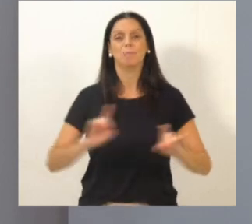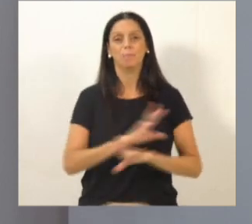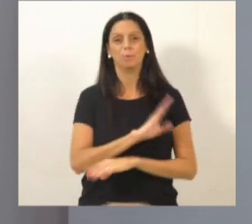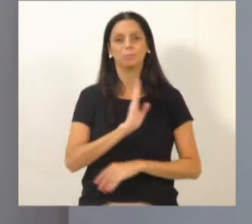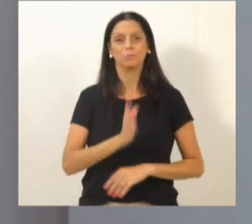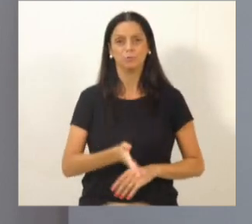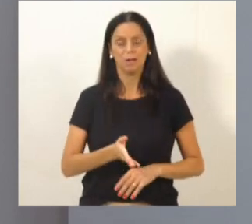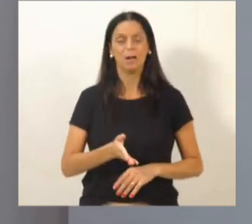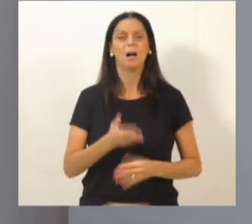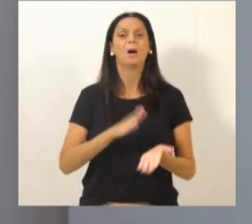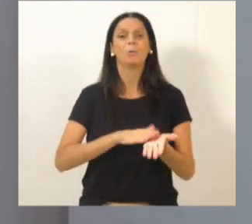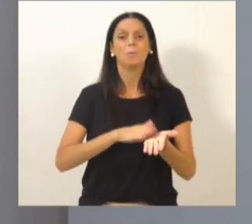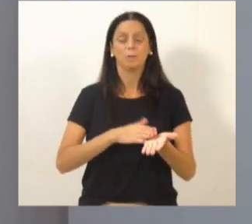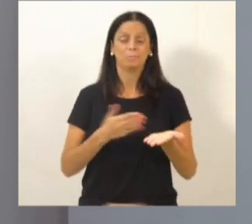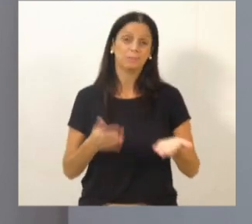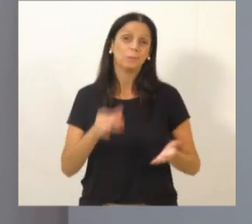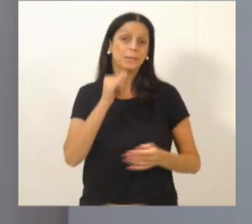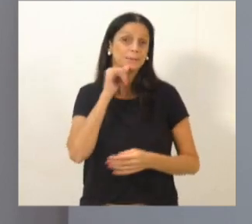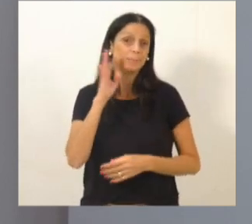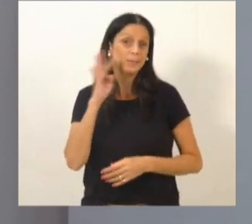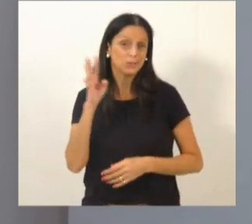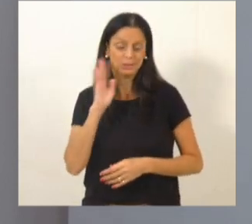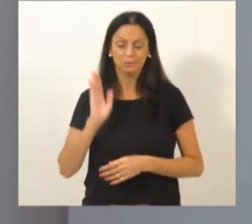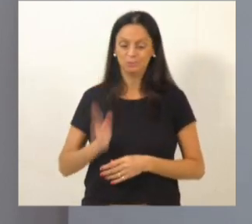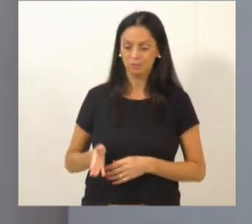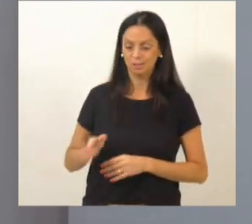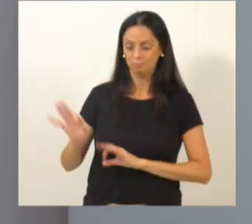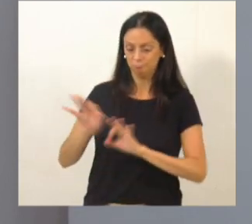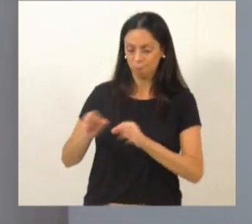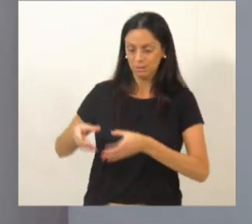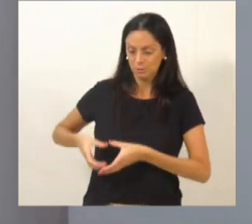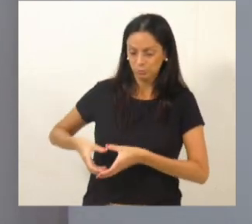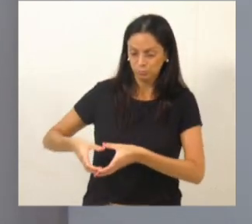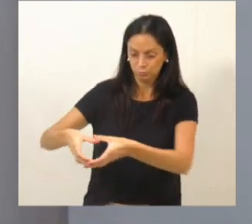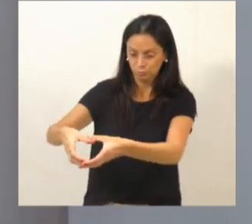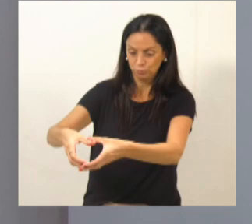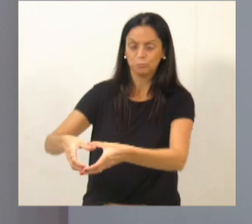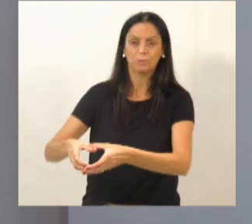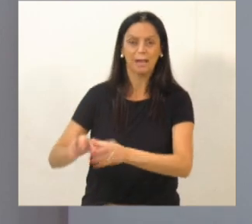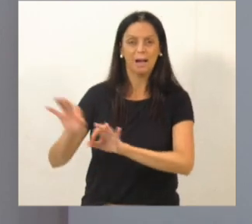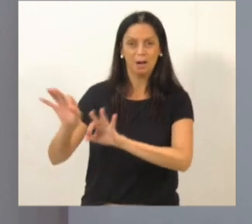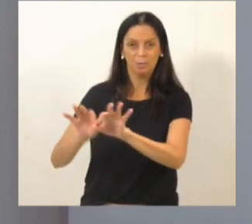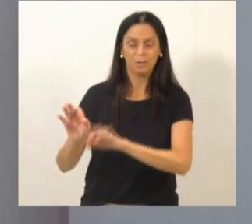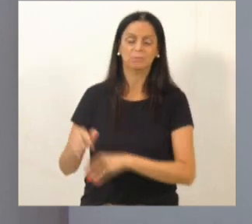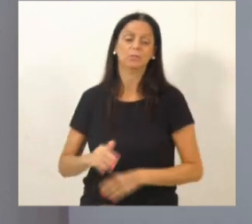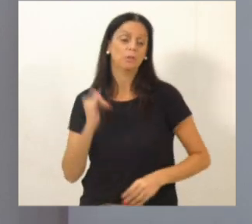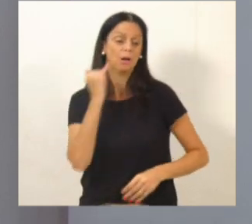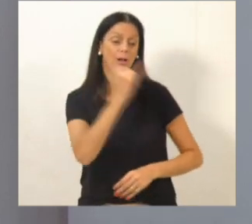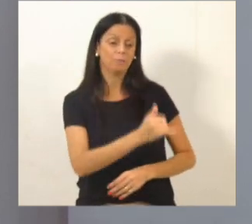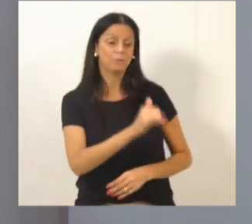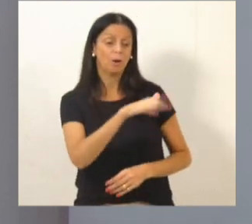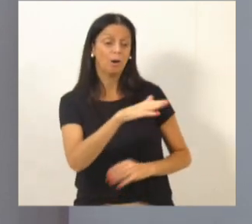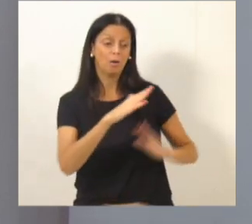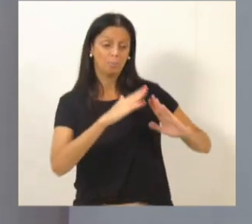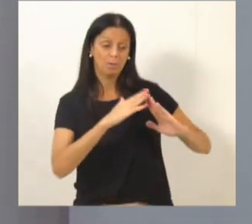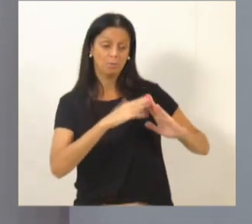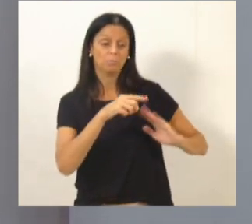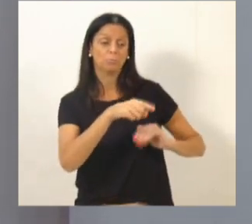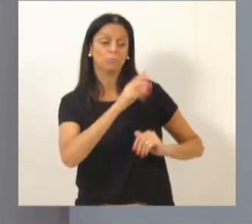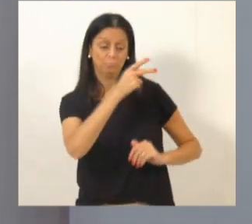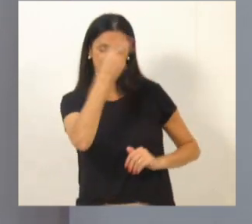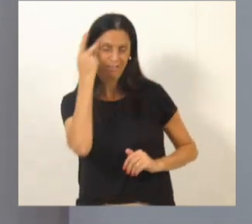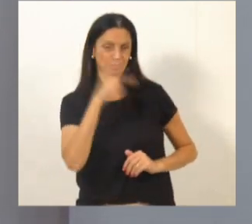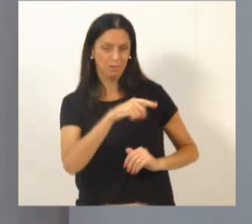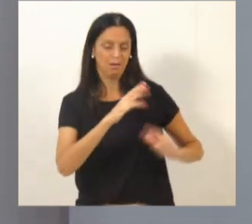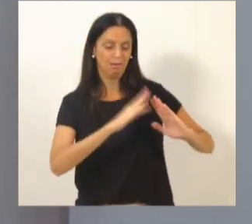funcionando, é dado um comunicado para o morador, olha, a partir de hoje a sua residência está com a rede pronta aqui, a